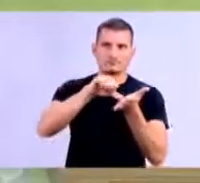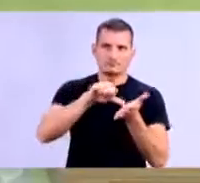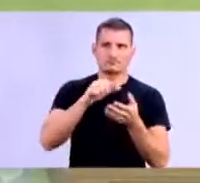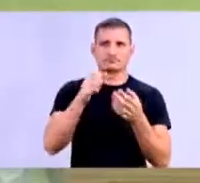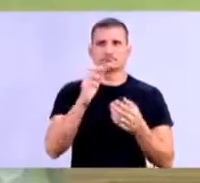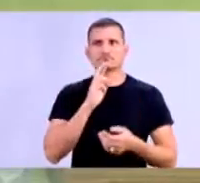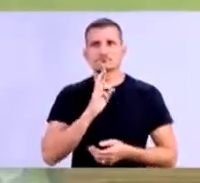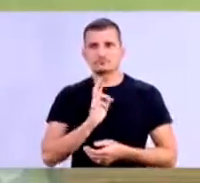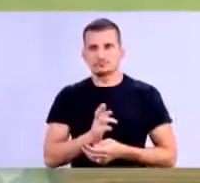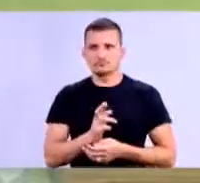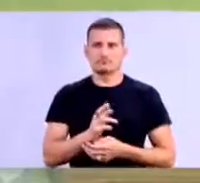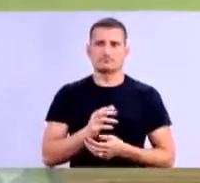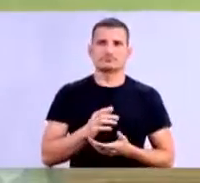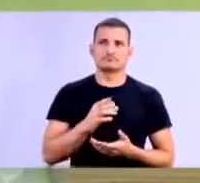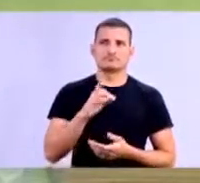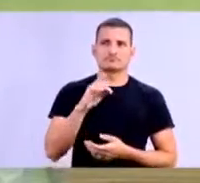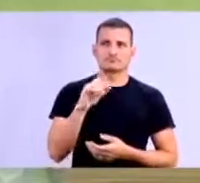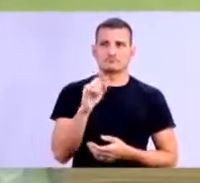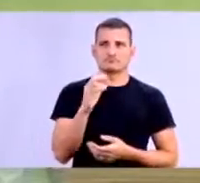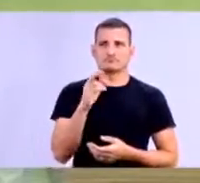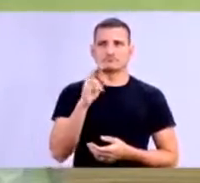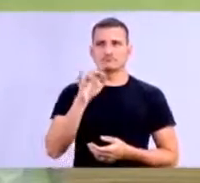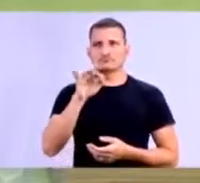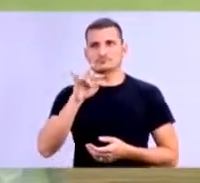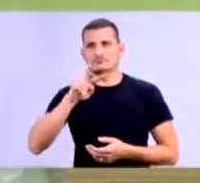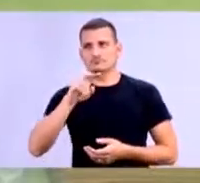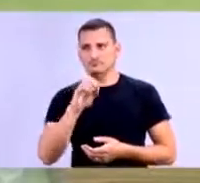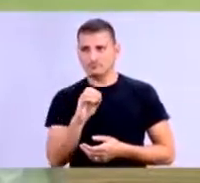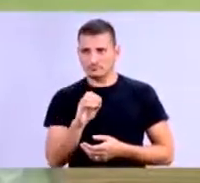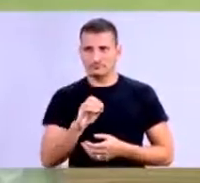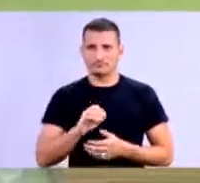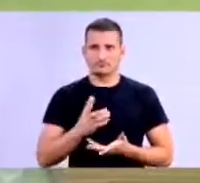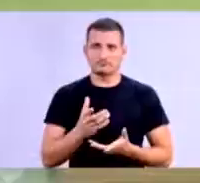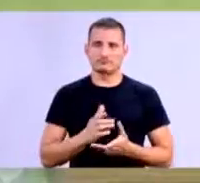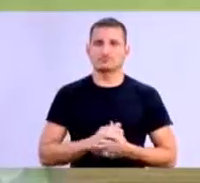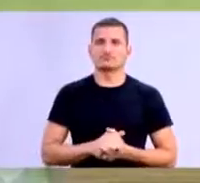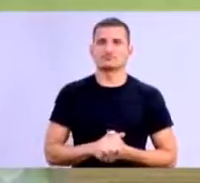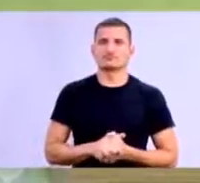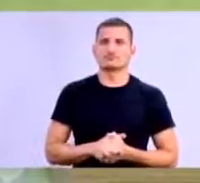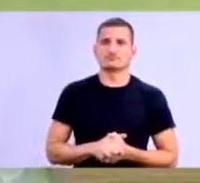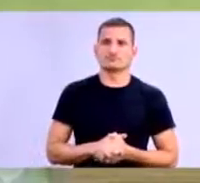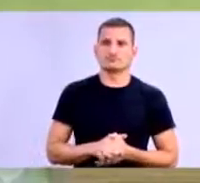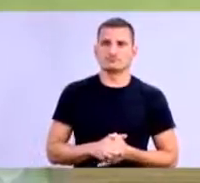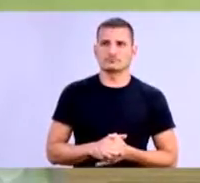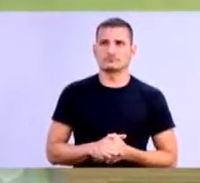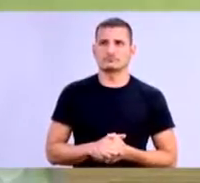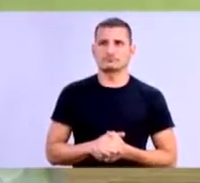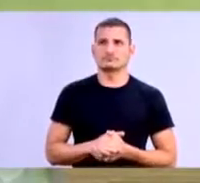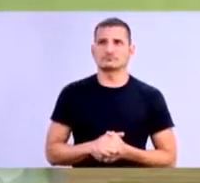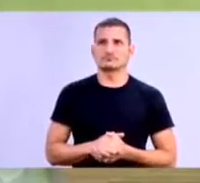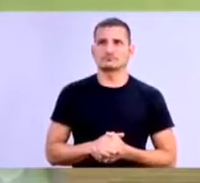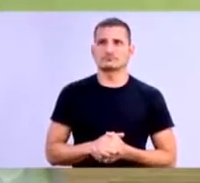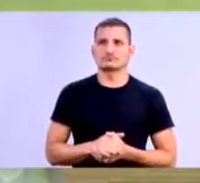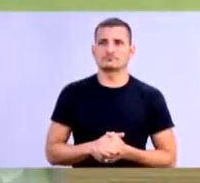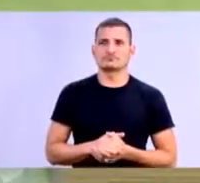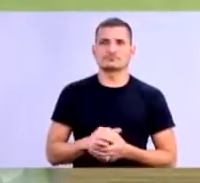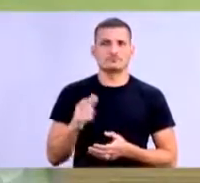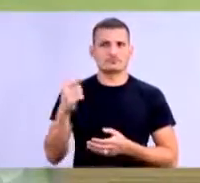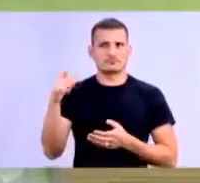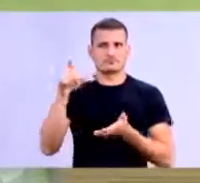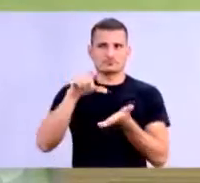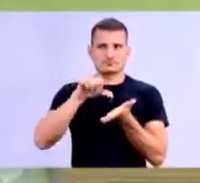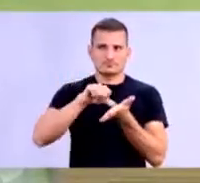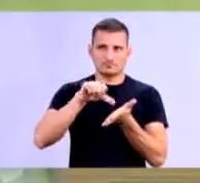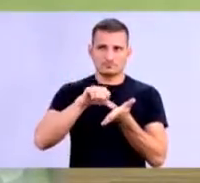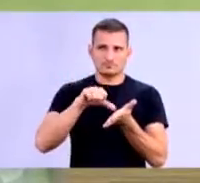também responderam. Mas para que possamos atender mais e comentarmos aqui a resposta de mais polos e mais alunos, eu trago agora